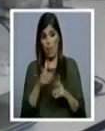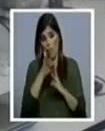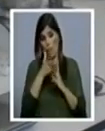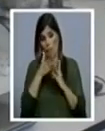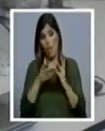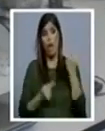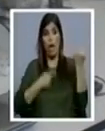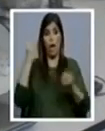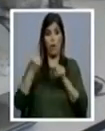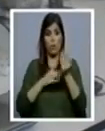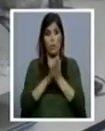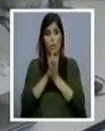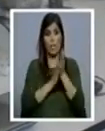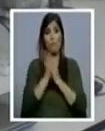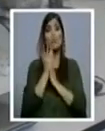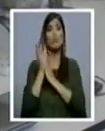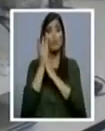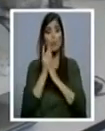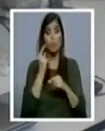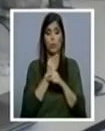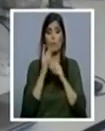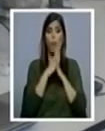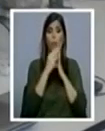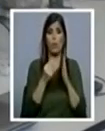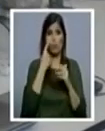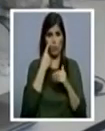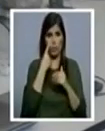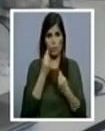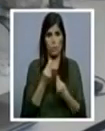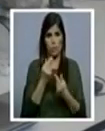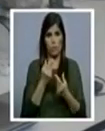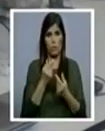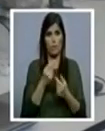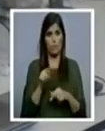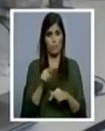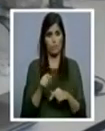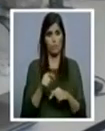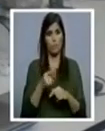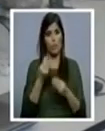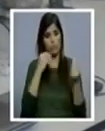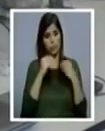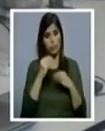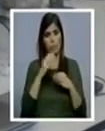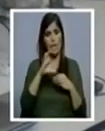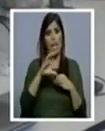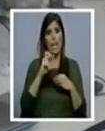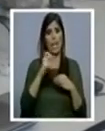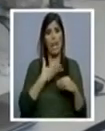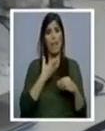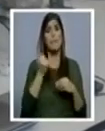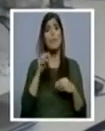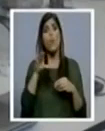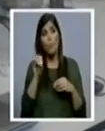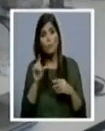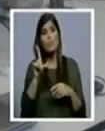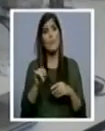Alguns metais são utilizados no estudo porque são modelos bem conhecidos, que é o caso do cádmio. Nós estamos a caracterizar com cádmio,